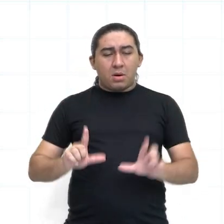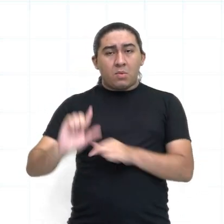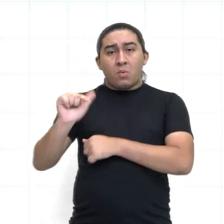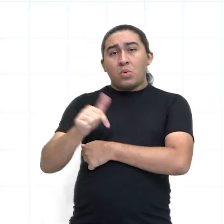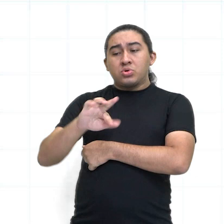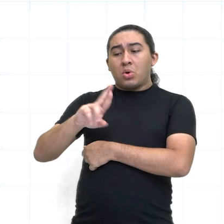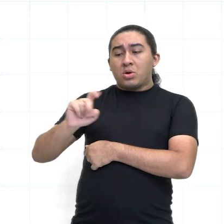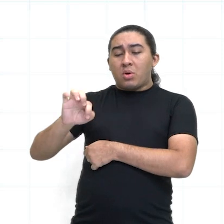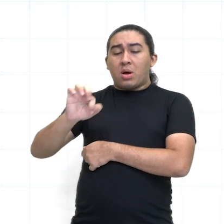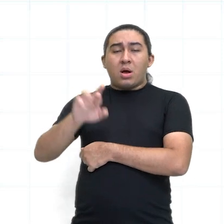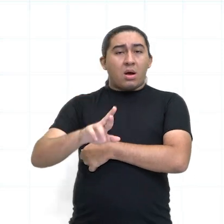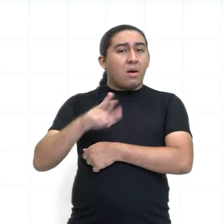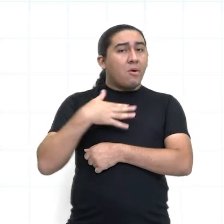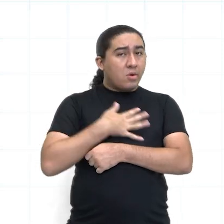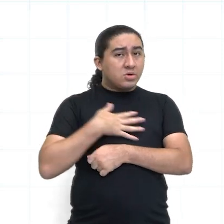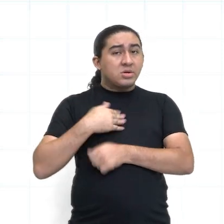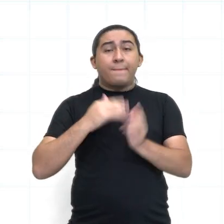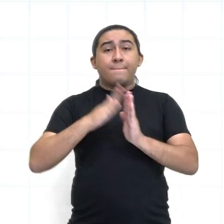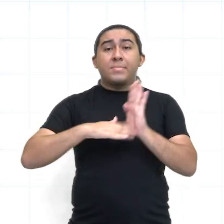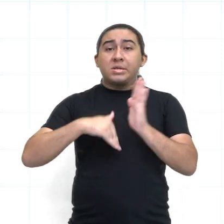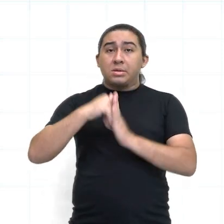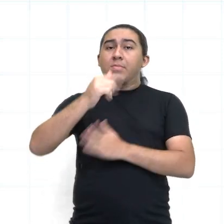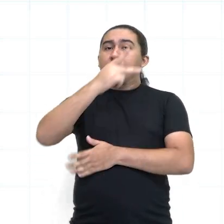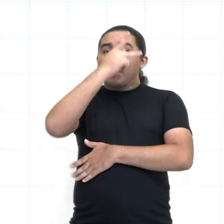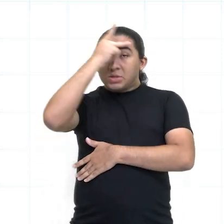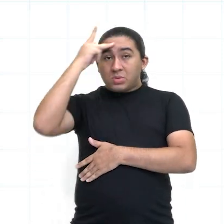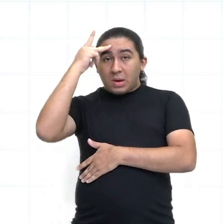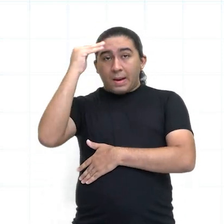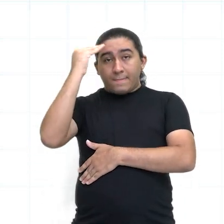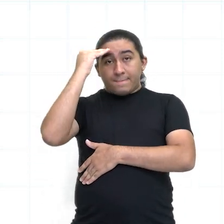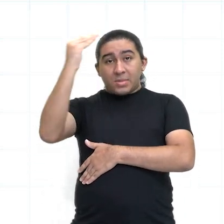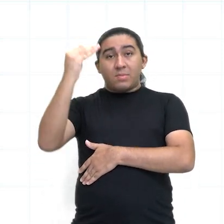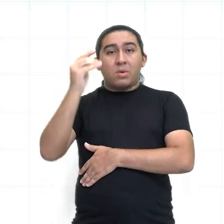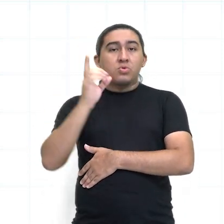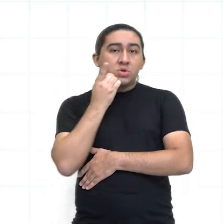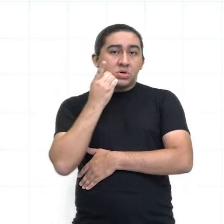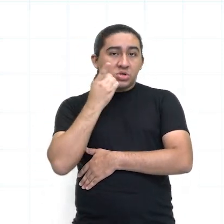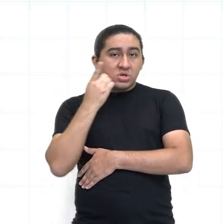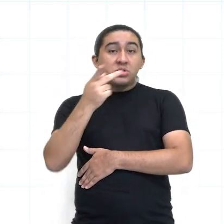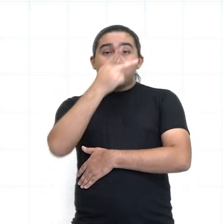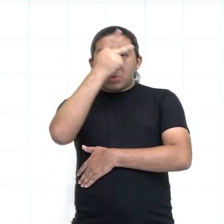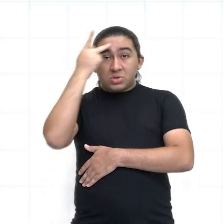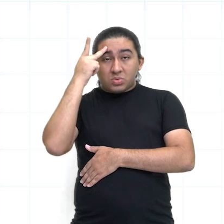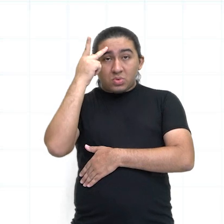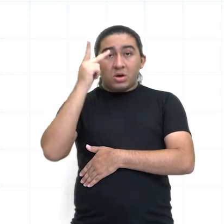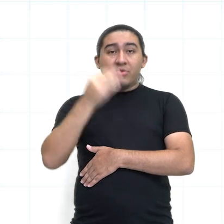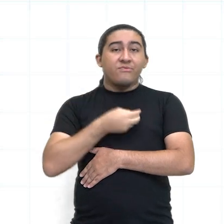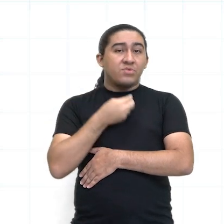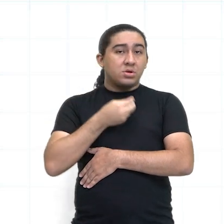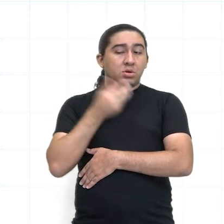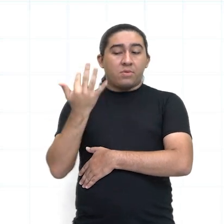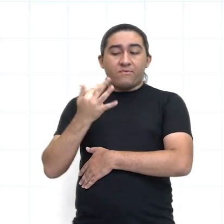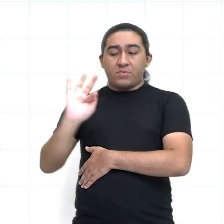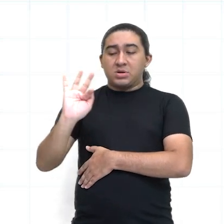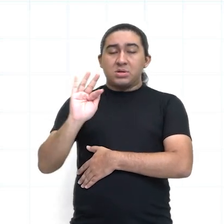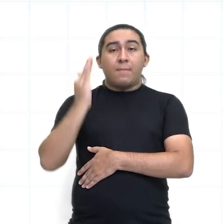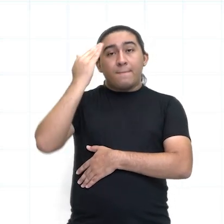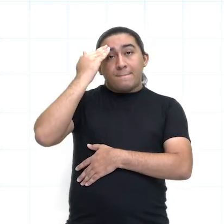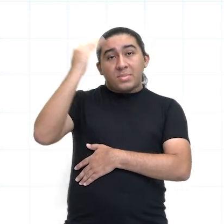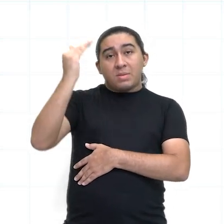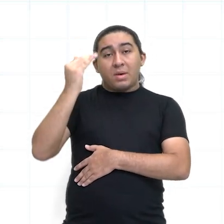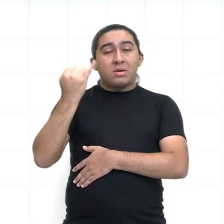ele gostava de pintar pessoas, principalmente o cotidiano das pessoas parisienses, principalmente daquelas pessoas